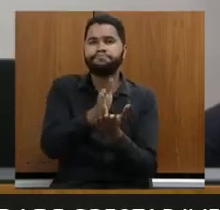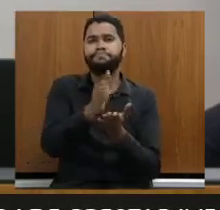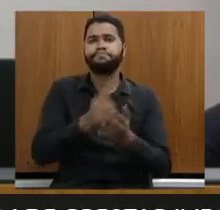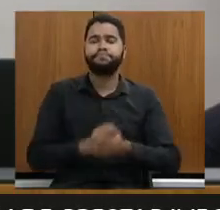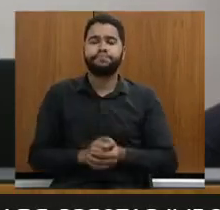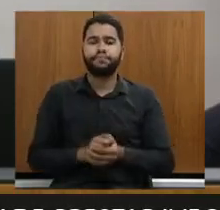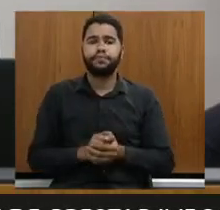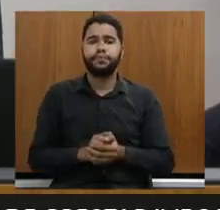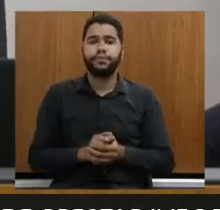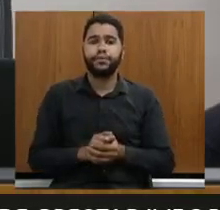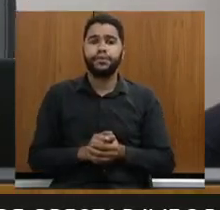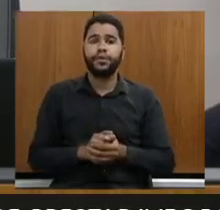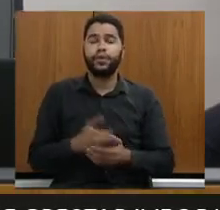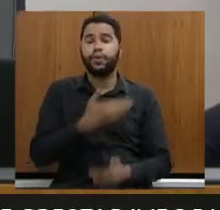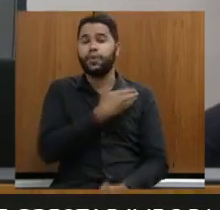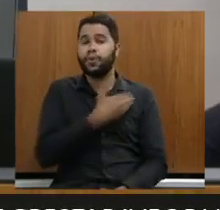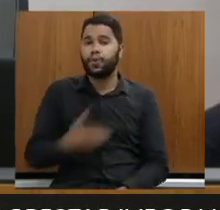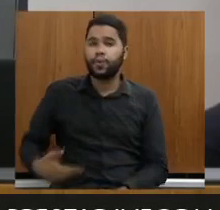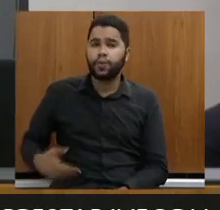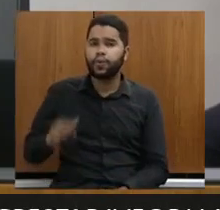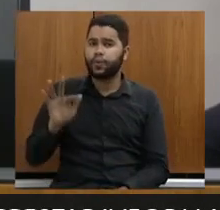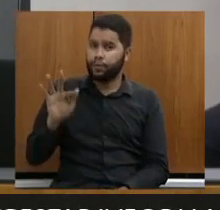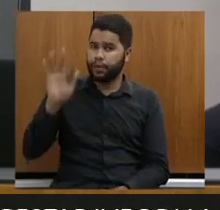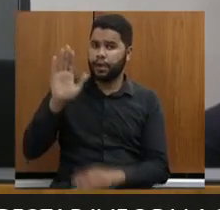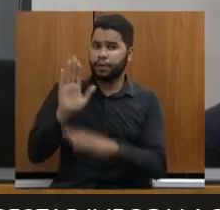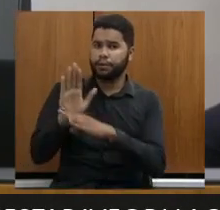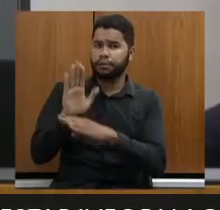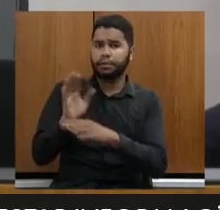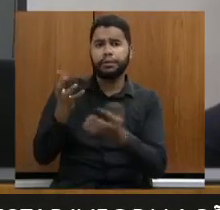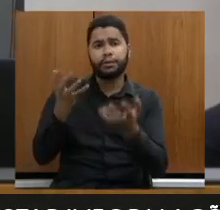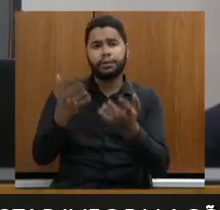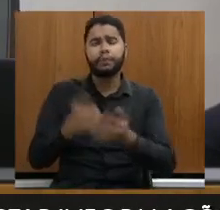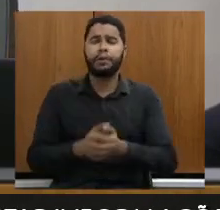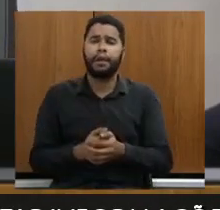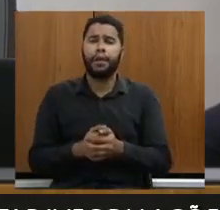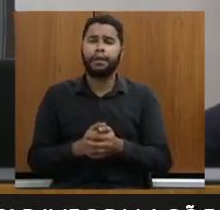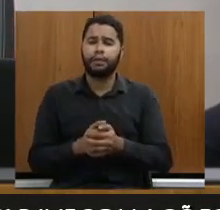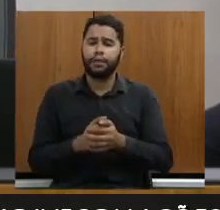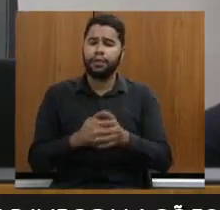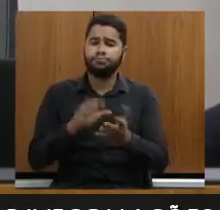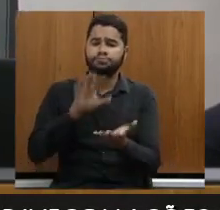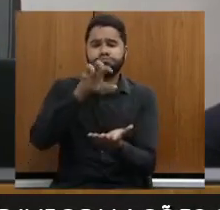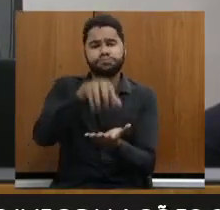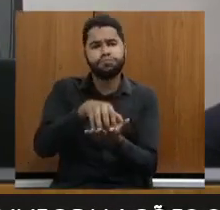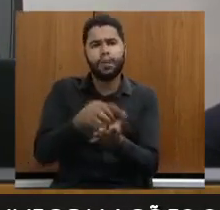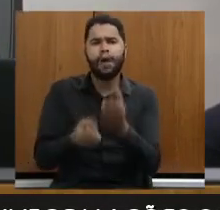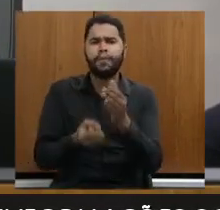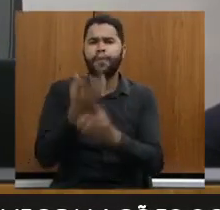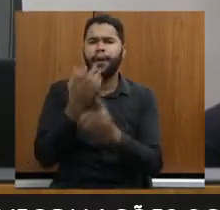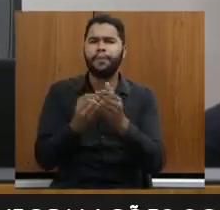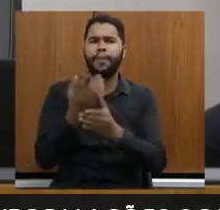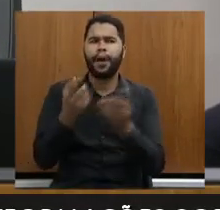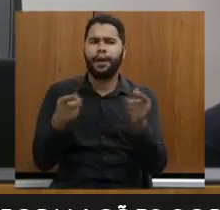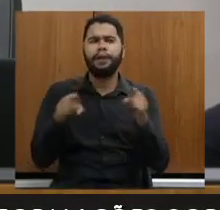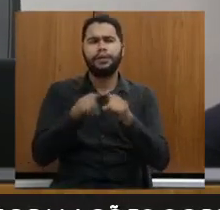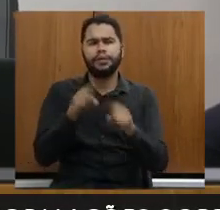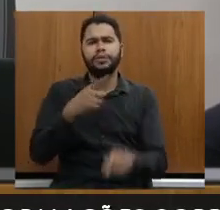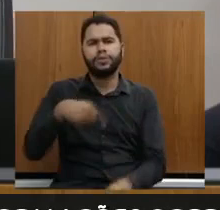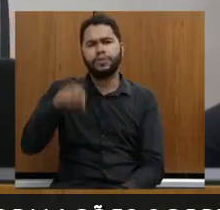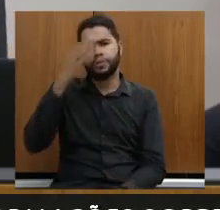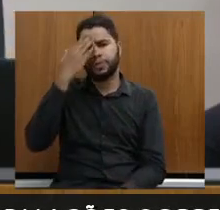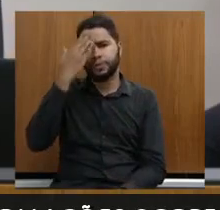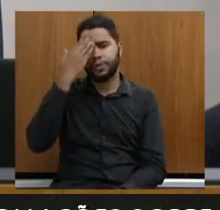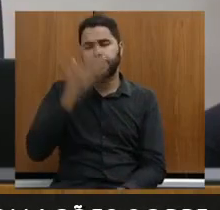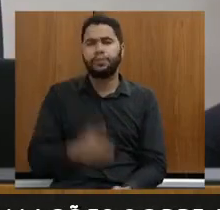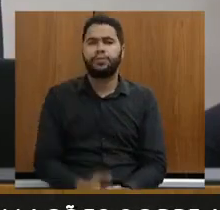mas o governo federal quer ajudar ele tem no setor produtivo um grande aliado Todos nós sabemos